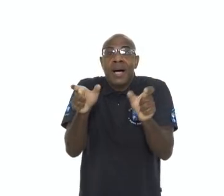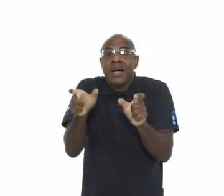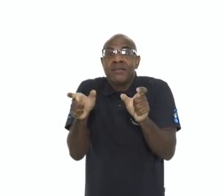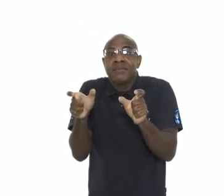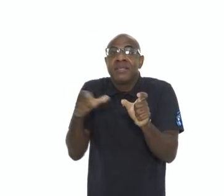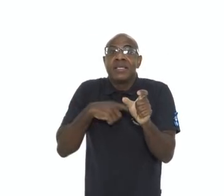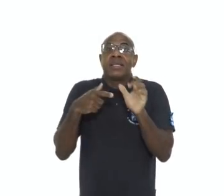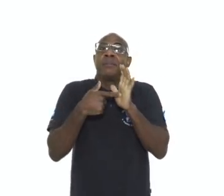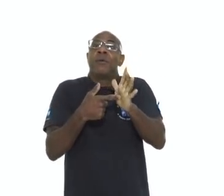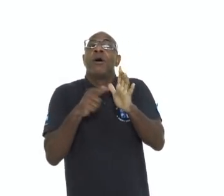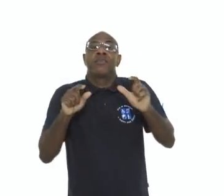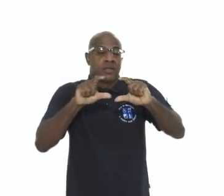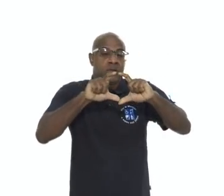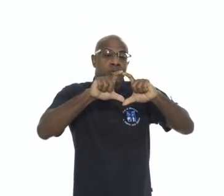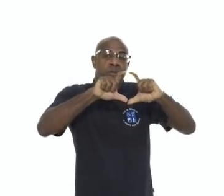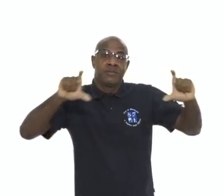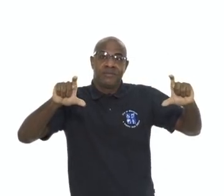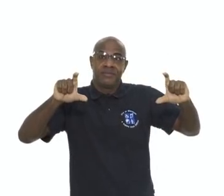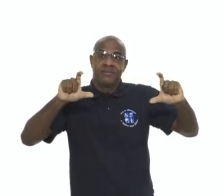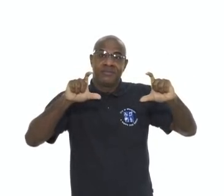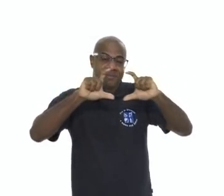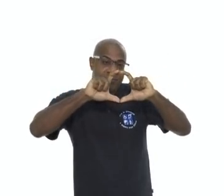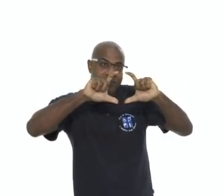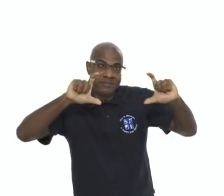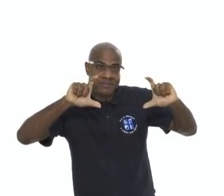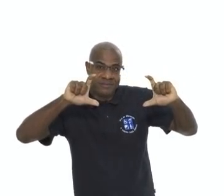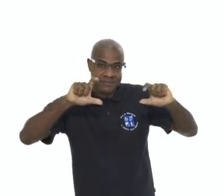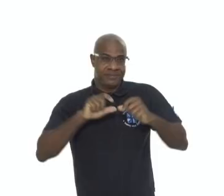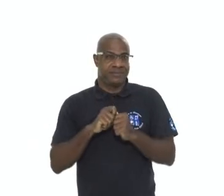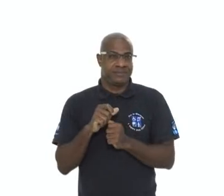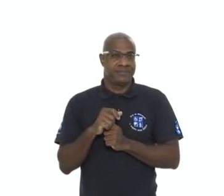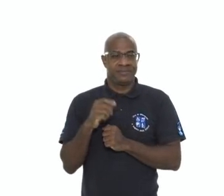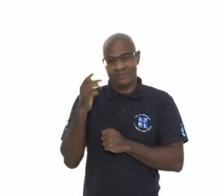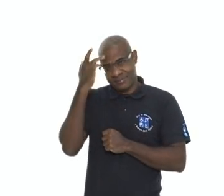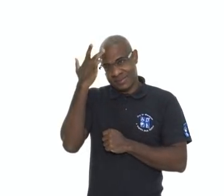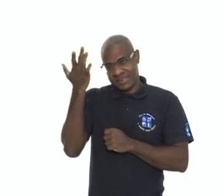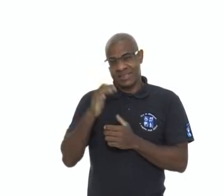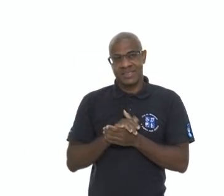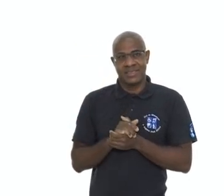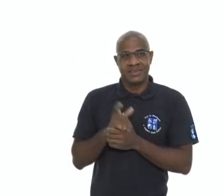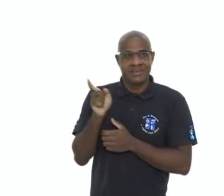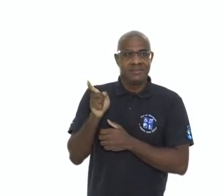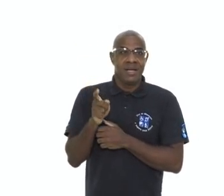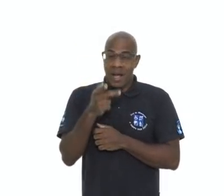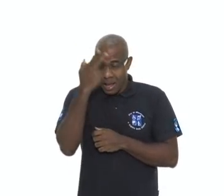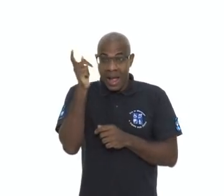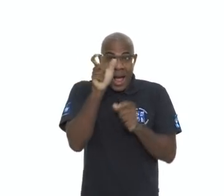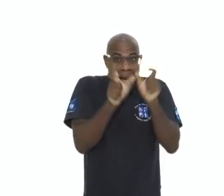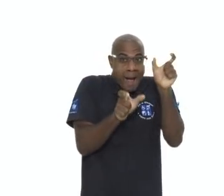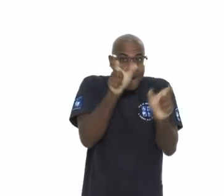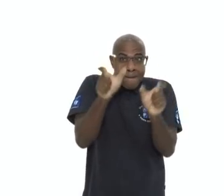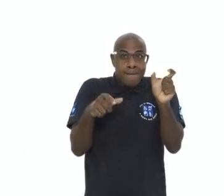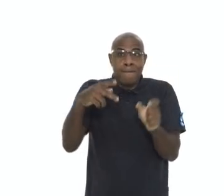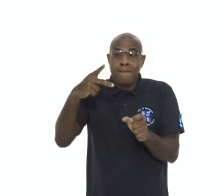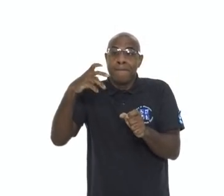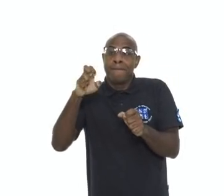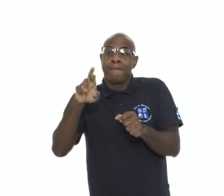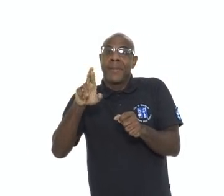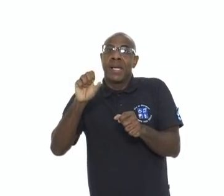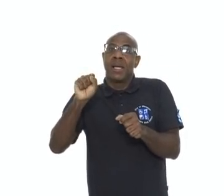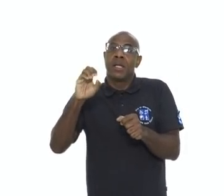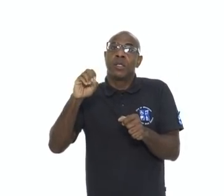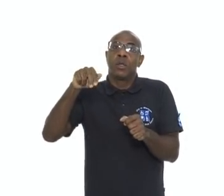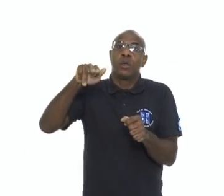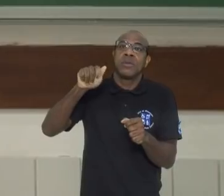que lemos e ouvimos? Muito fácil, né? Então, as personagens ou os